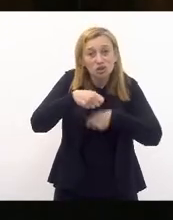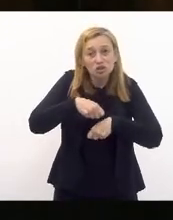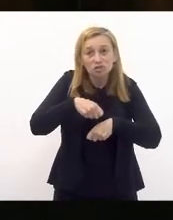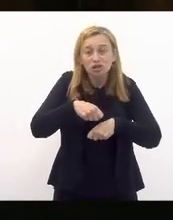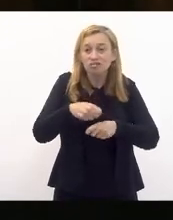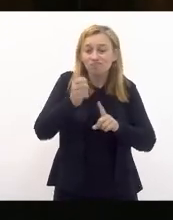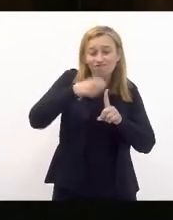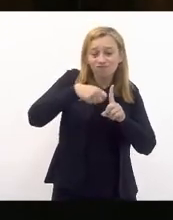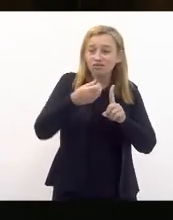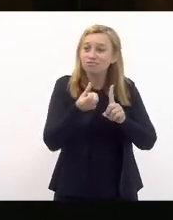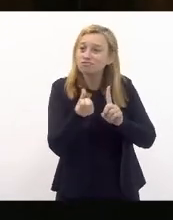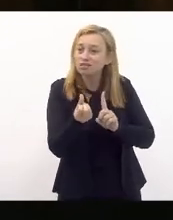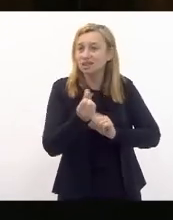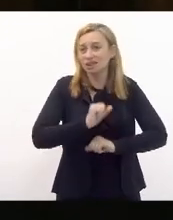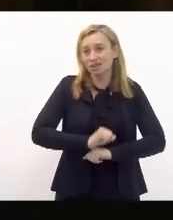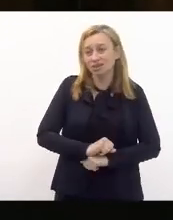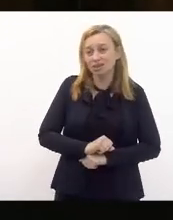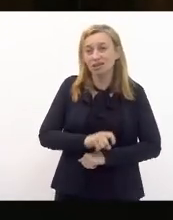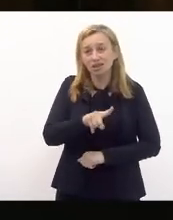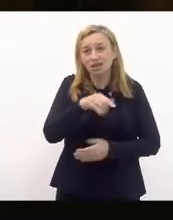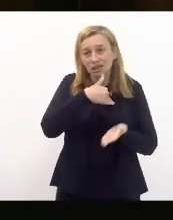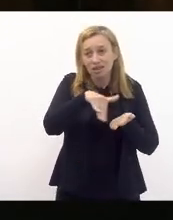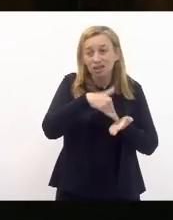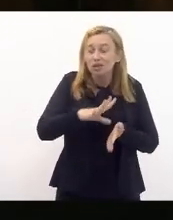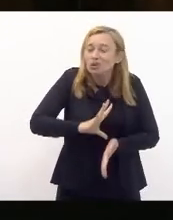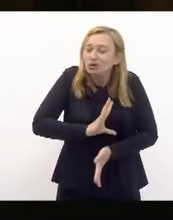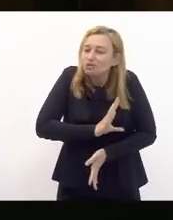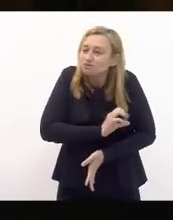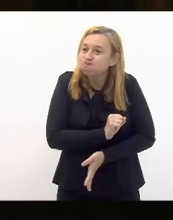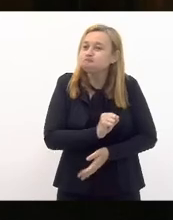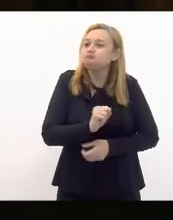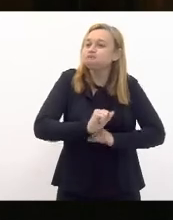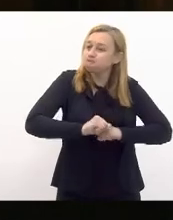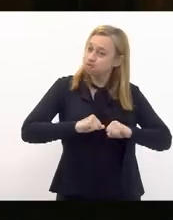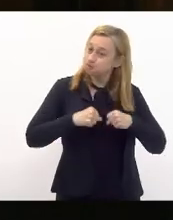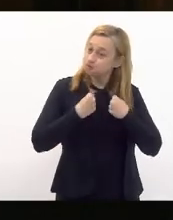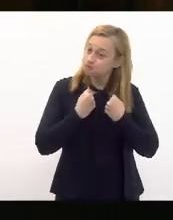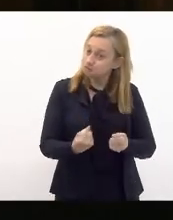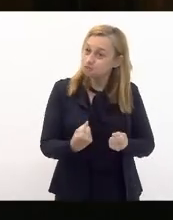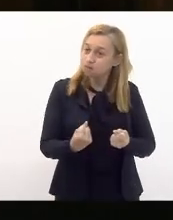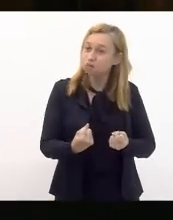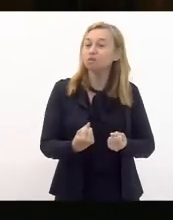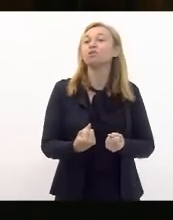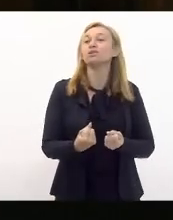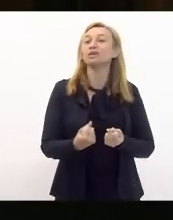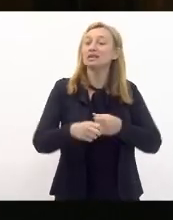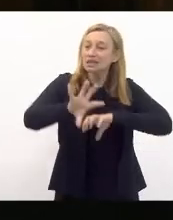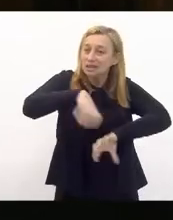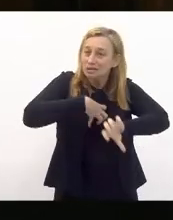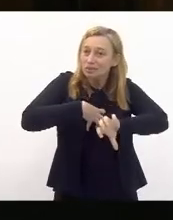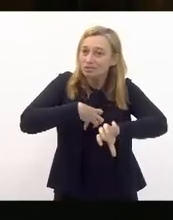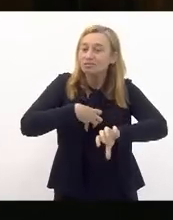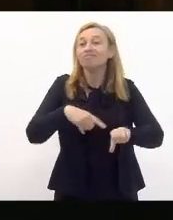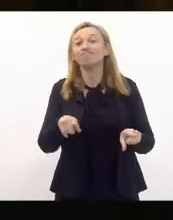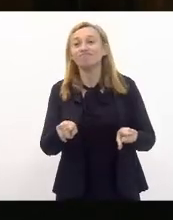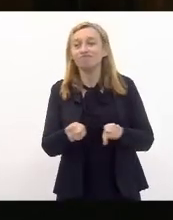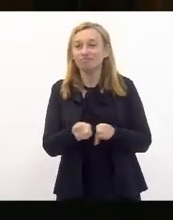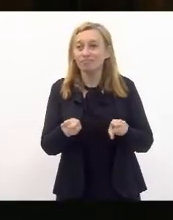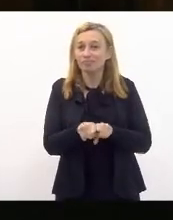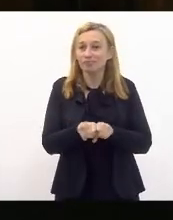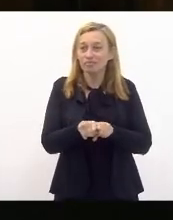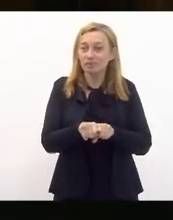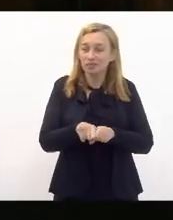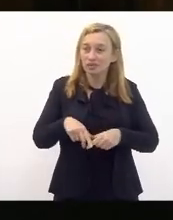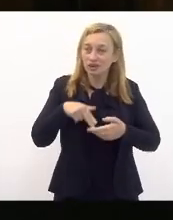durante seis meses aquela secretaria com muito amor com muita dedicação com muita empatia mas Sobretudo